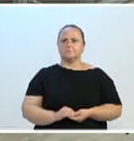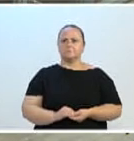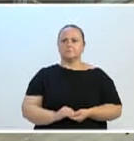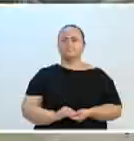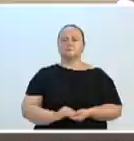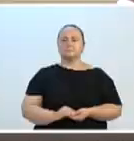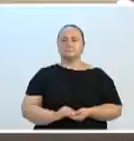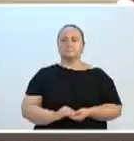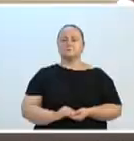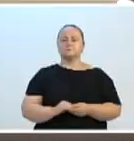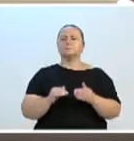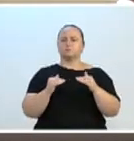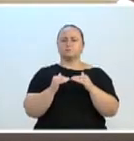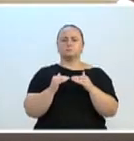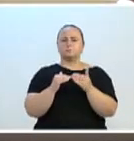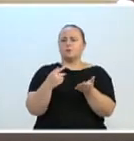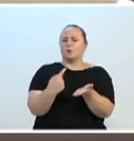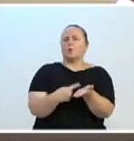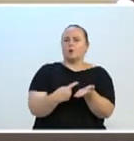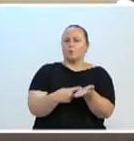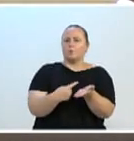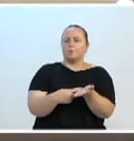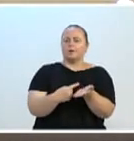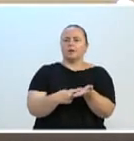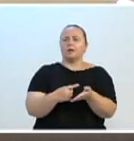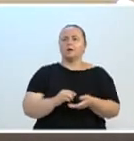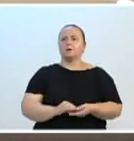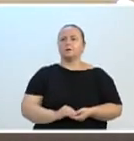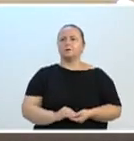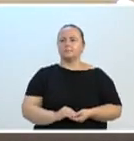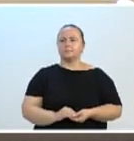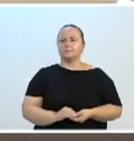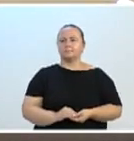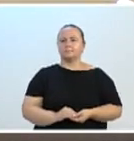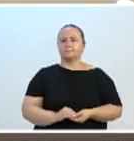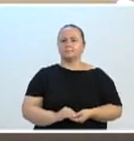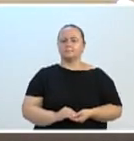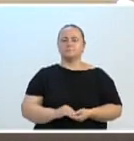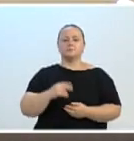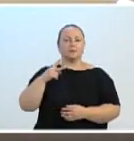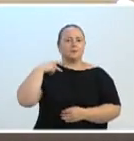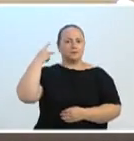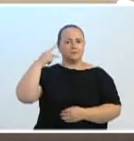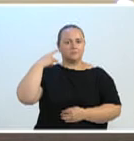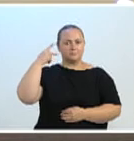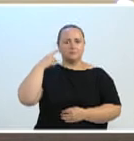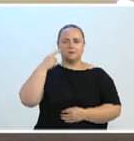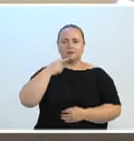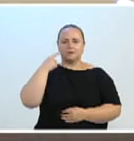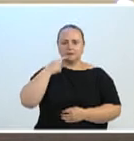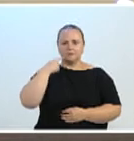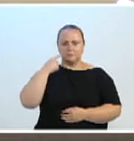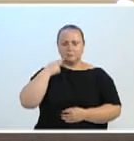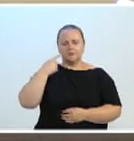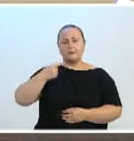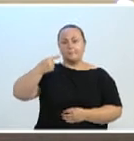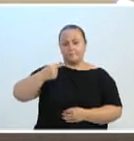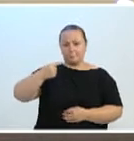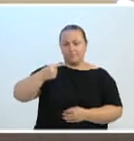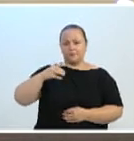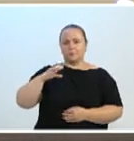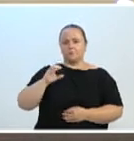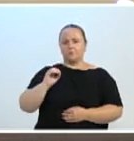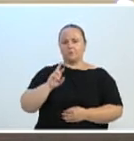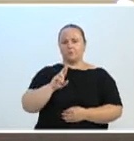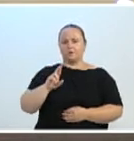Havendo consenso, declaro o vereador Marcelo Lanzarin ao cargo de corregedor e